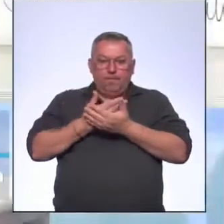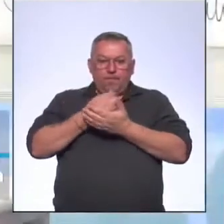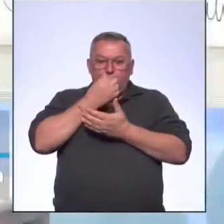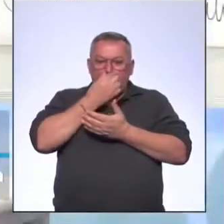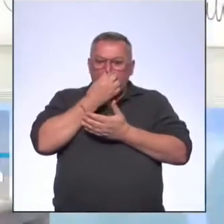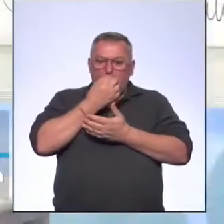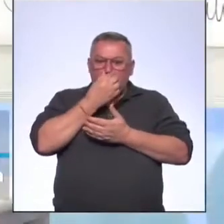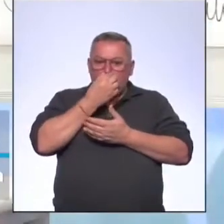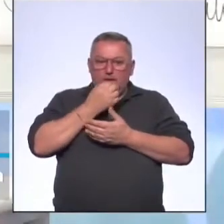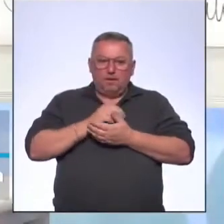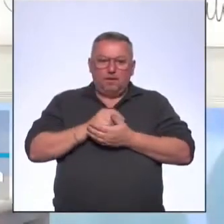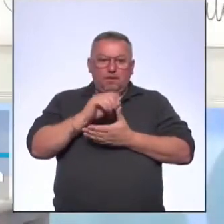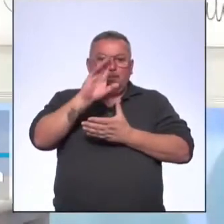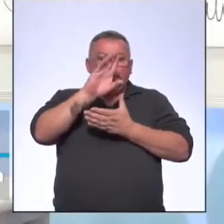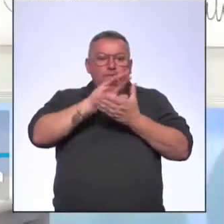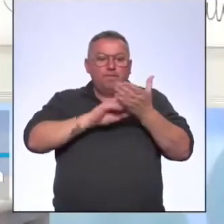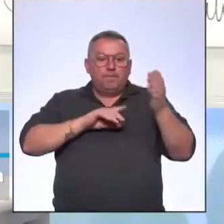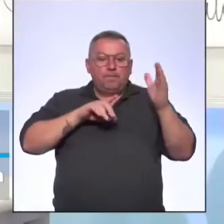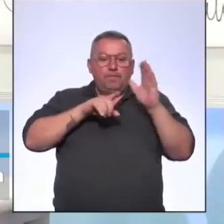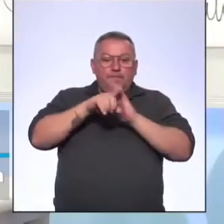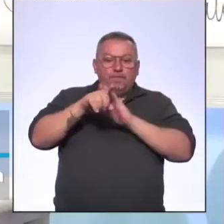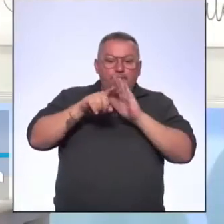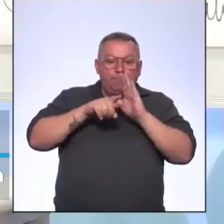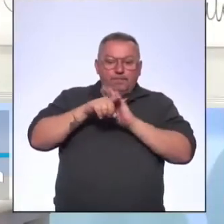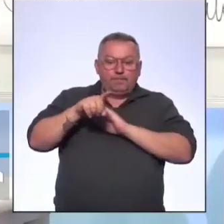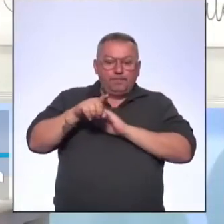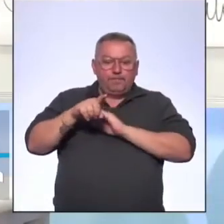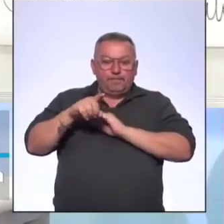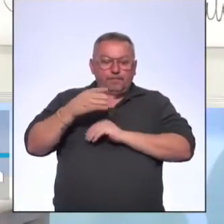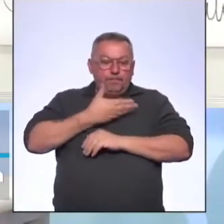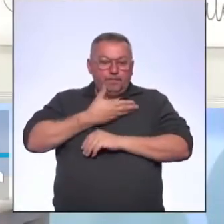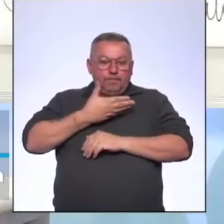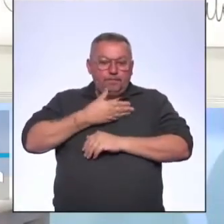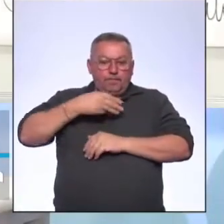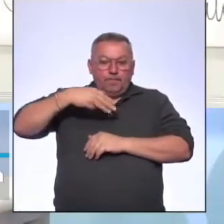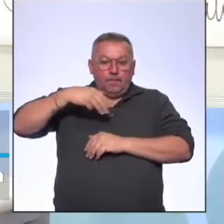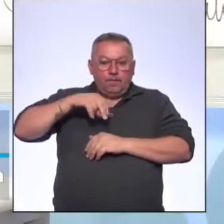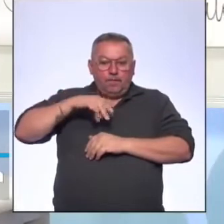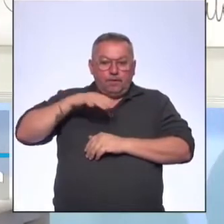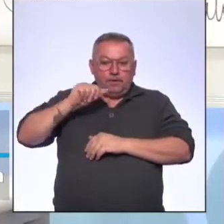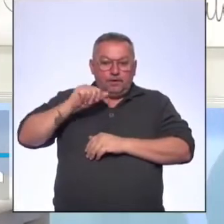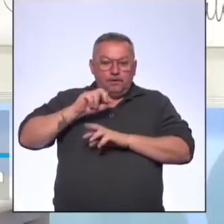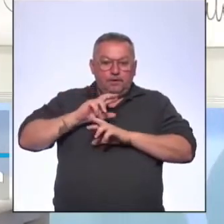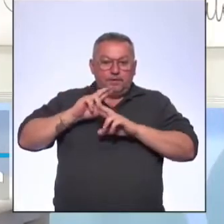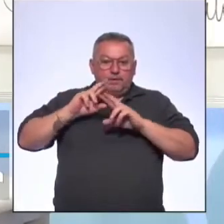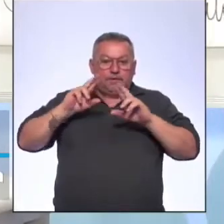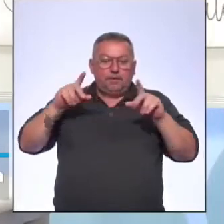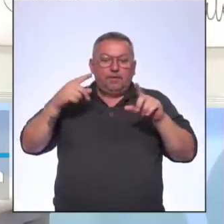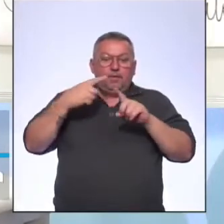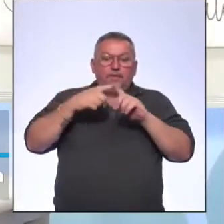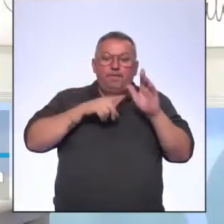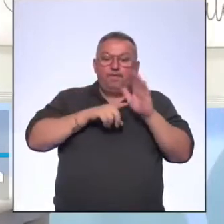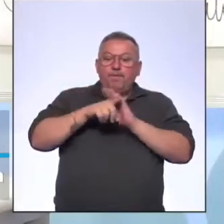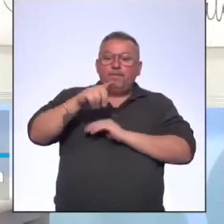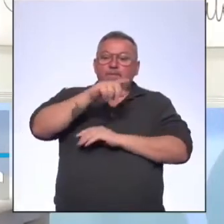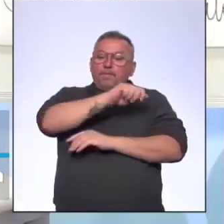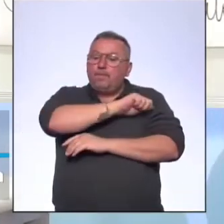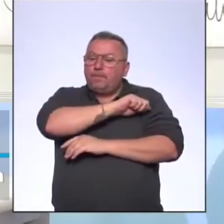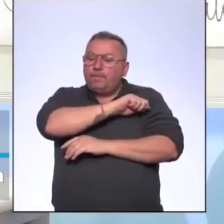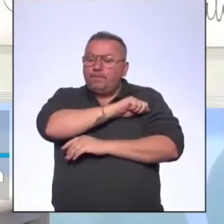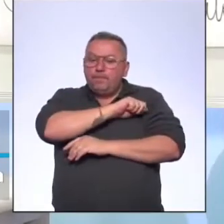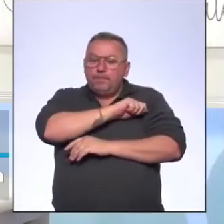uma perguntinha aqui da minha colega Mônica, está um pouquinho diferente, porque ela perguntou para os alunos